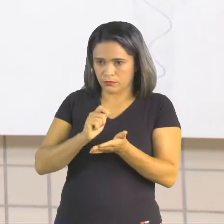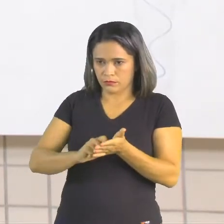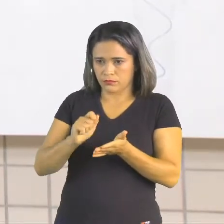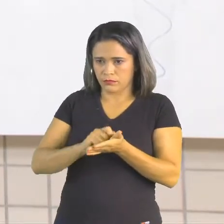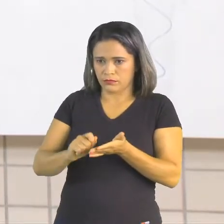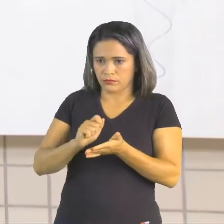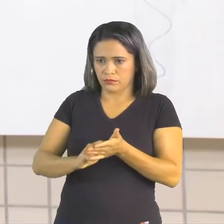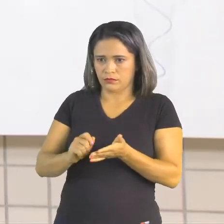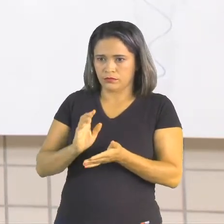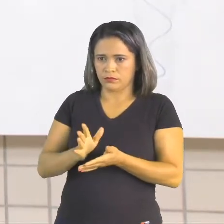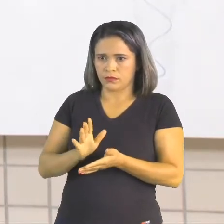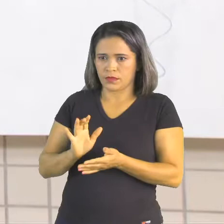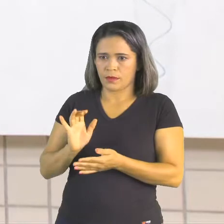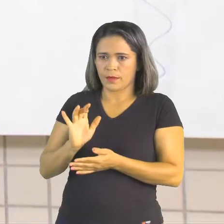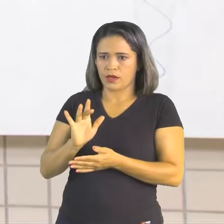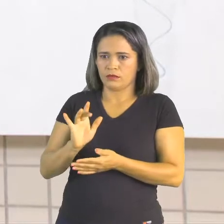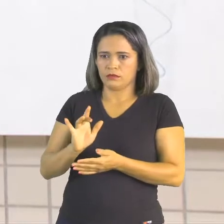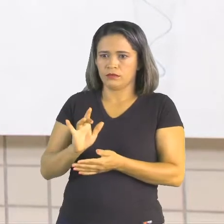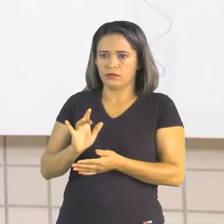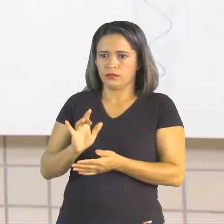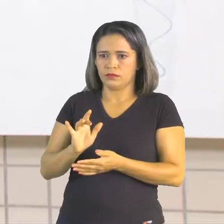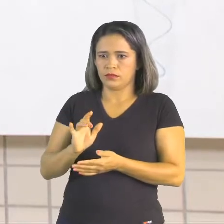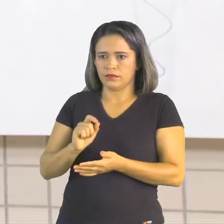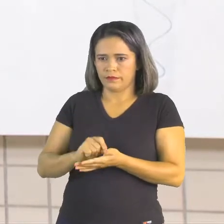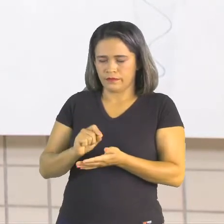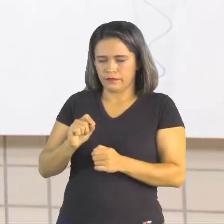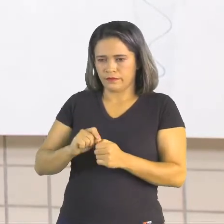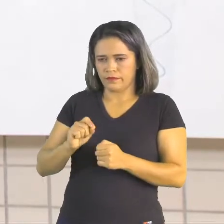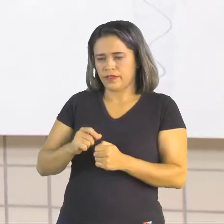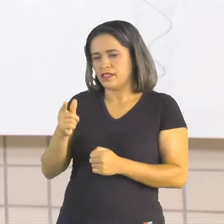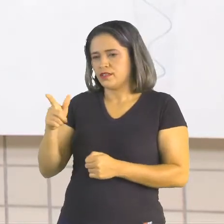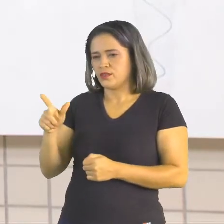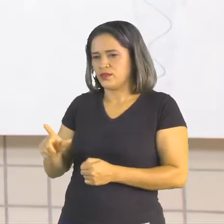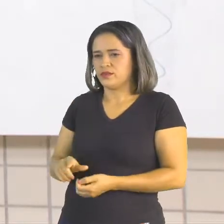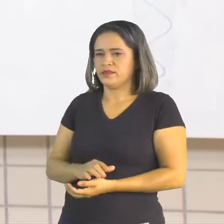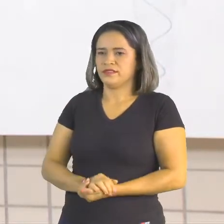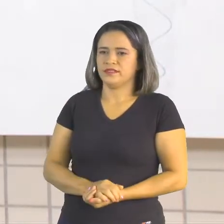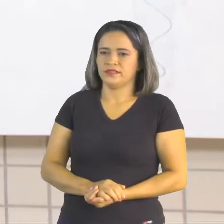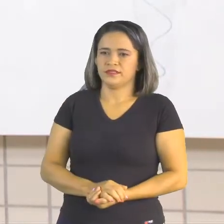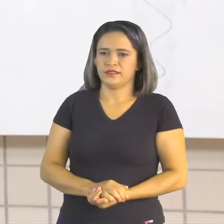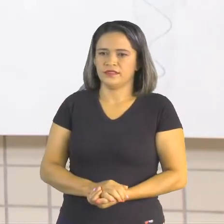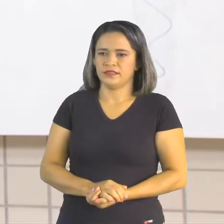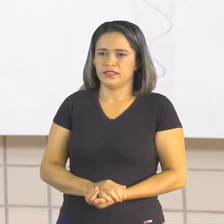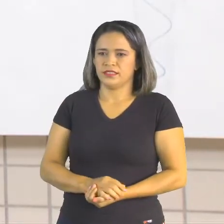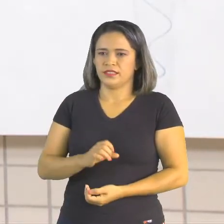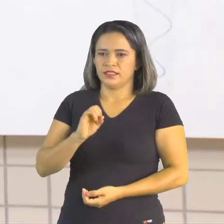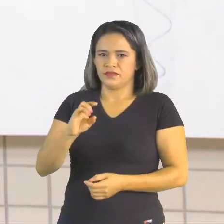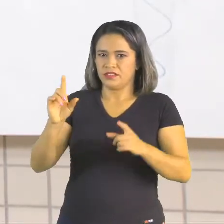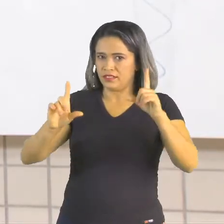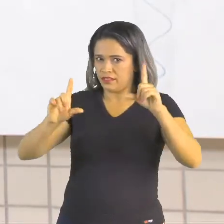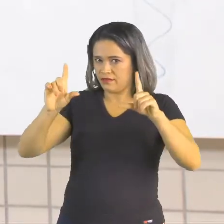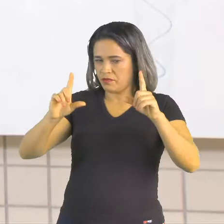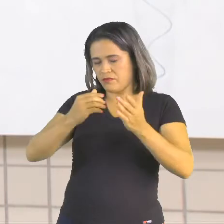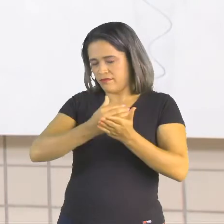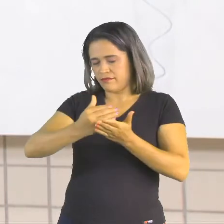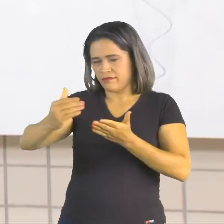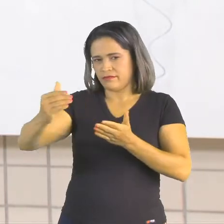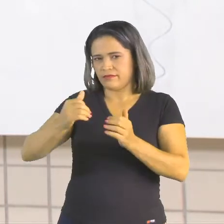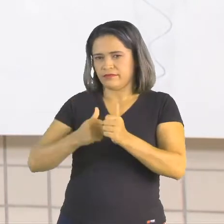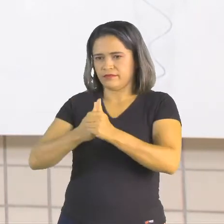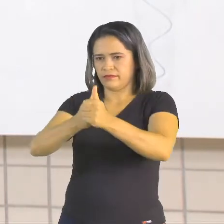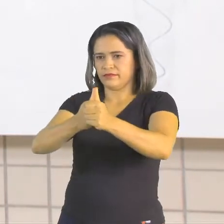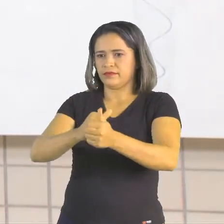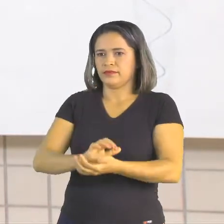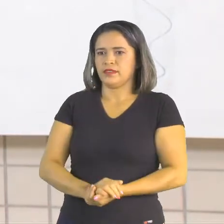pausa esse vídeo, tenta fazer as outras. E caso você esteja assistindo a TV, vamos continuar. Vamos fazer o mesmo processo.